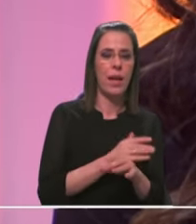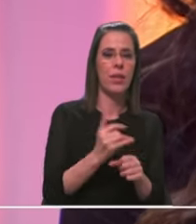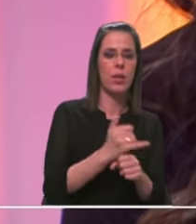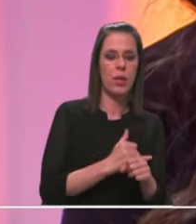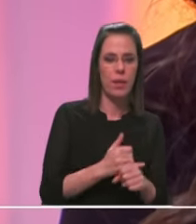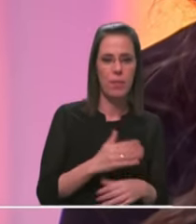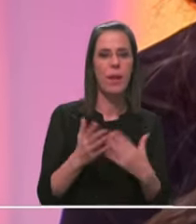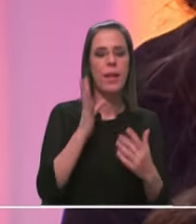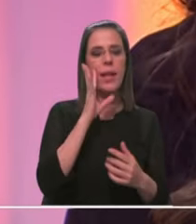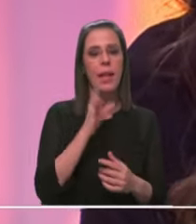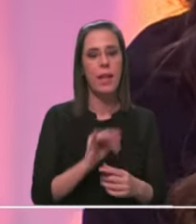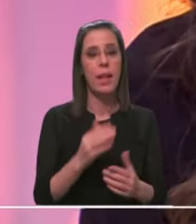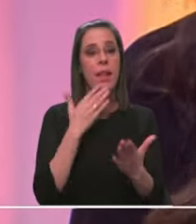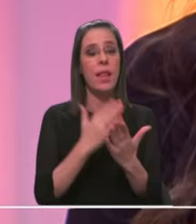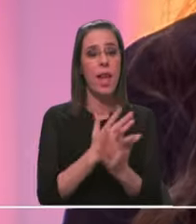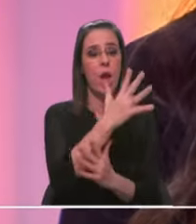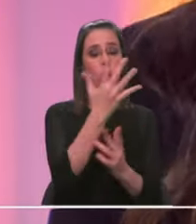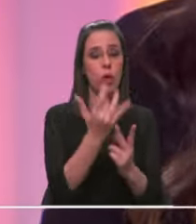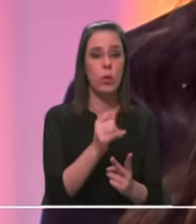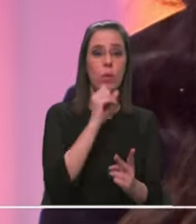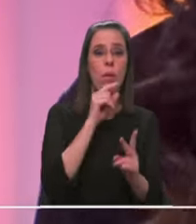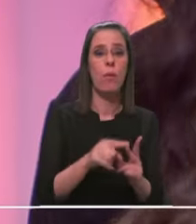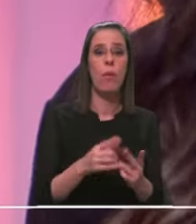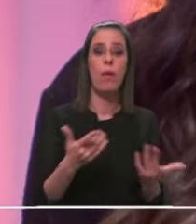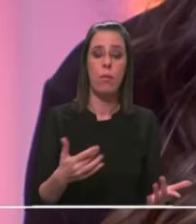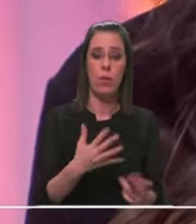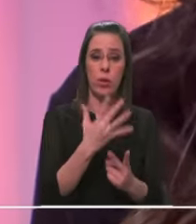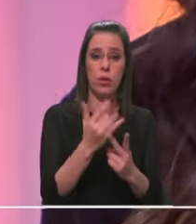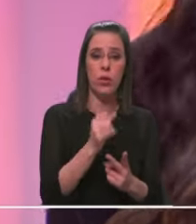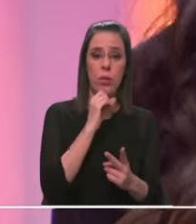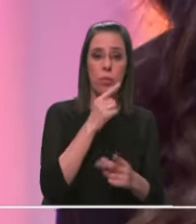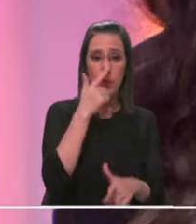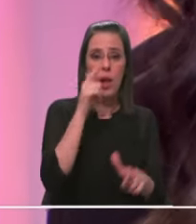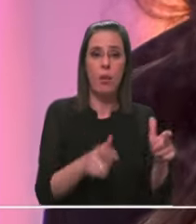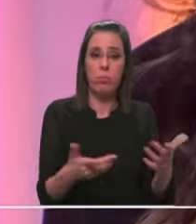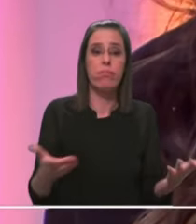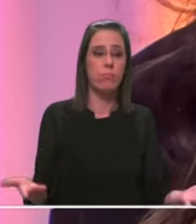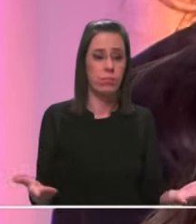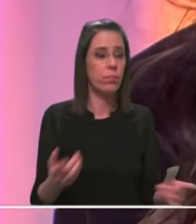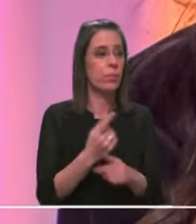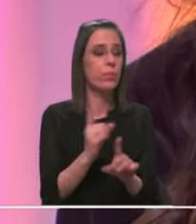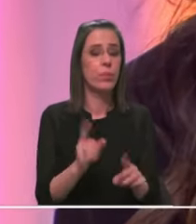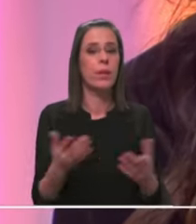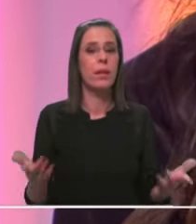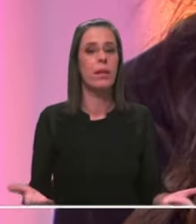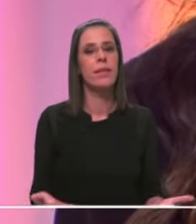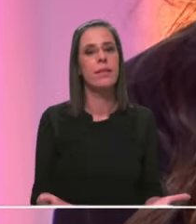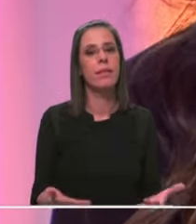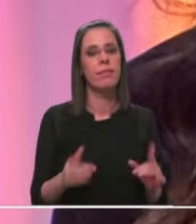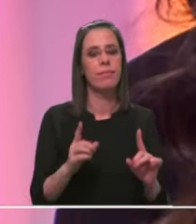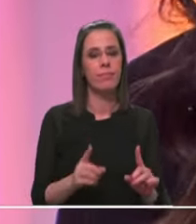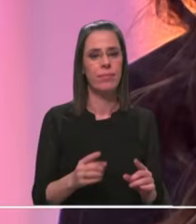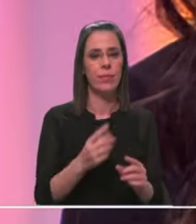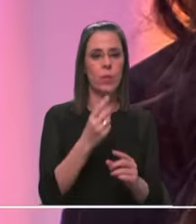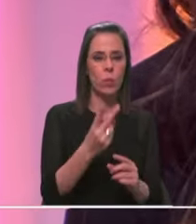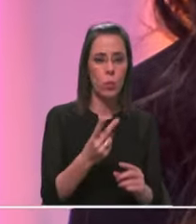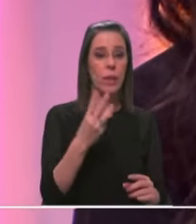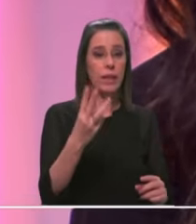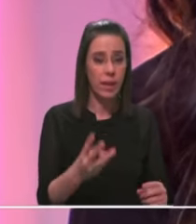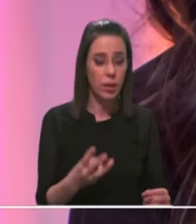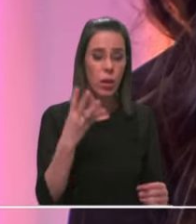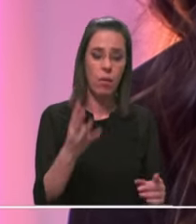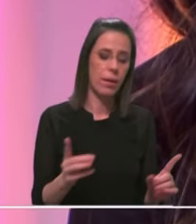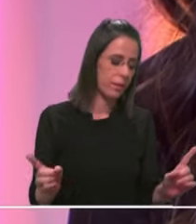ilha, tentei, dei uma segunda chance, porque é bom a gente dar segunda chance às pessoas, porque não? Agora, não são duas, não são três,